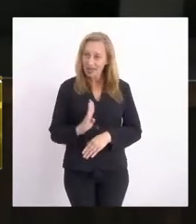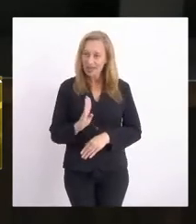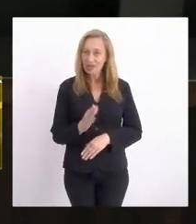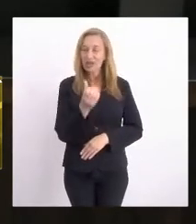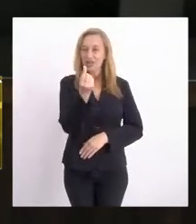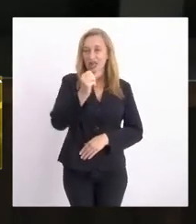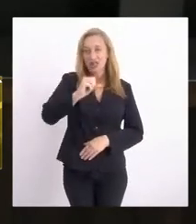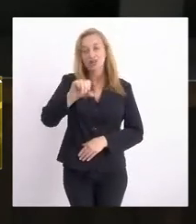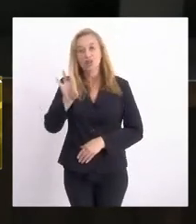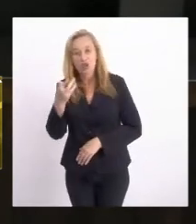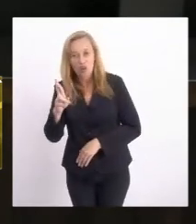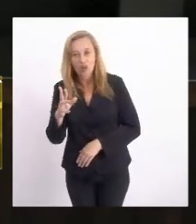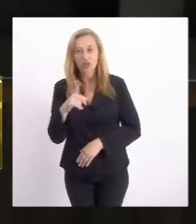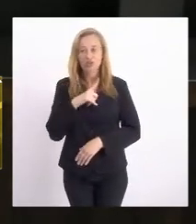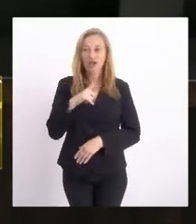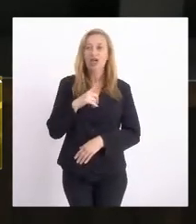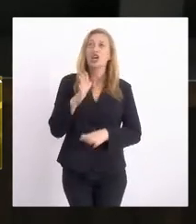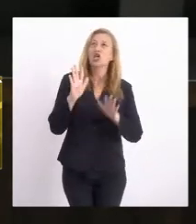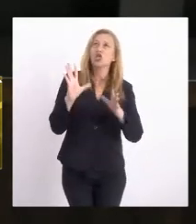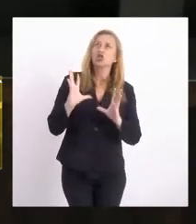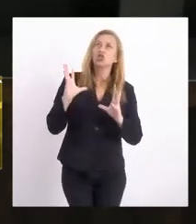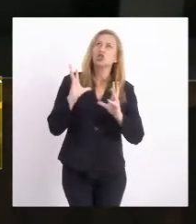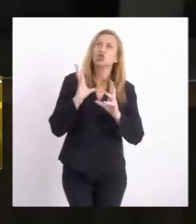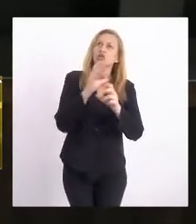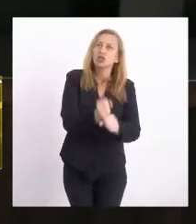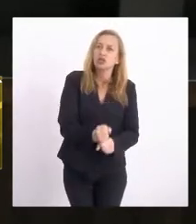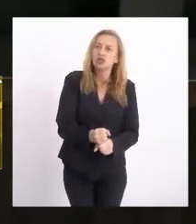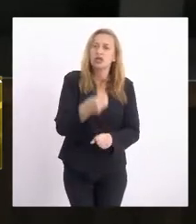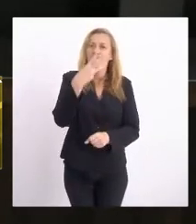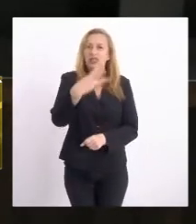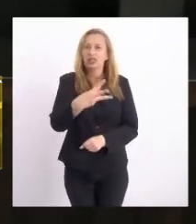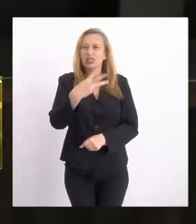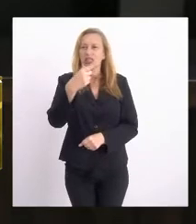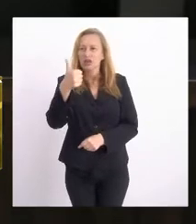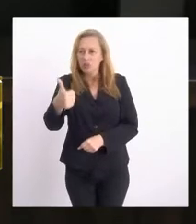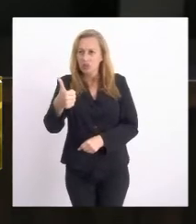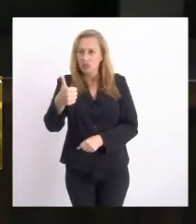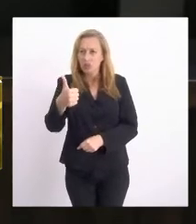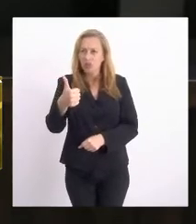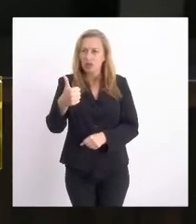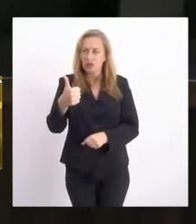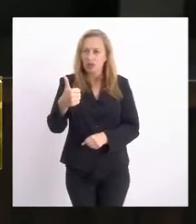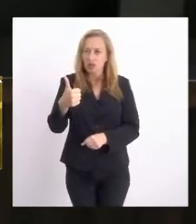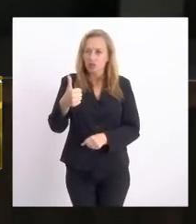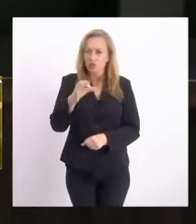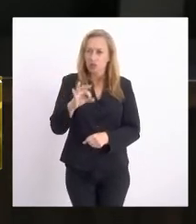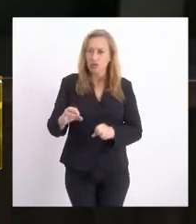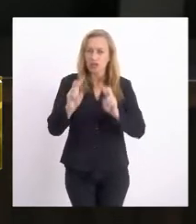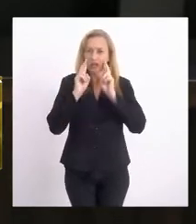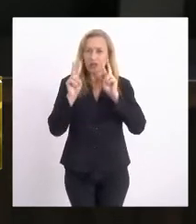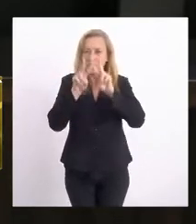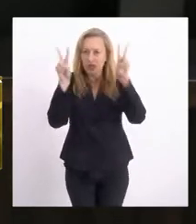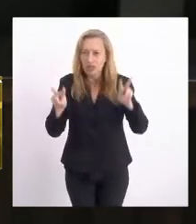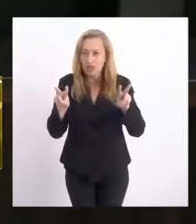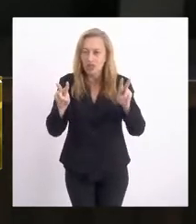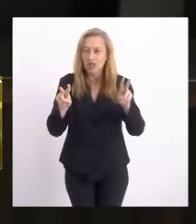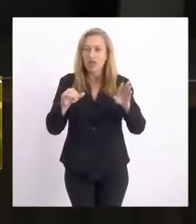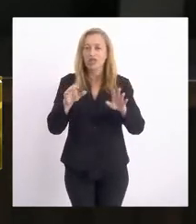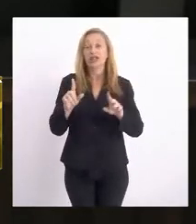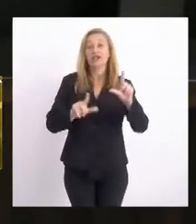e no total foram 31 milhões de visualizações na televisão canais abertos e